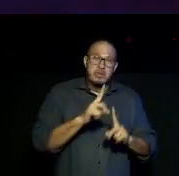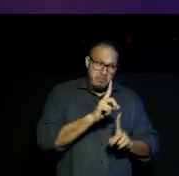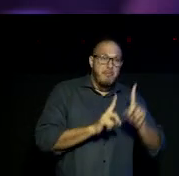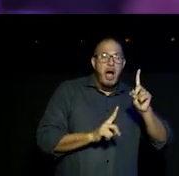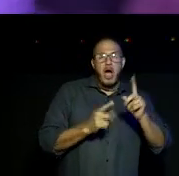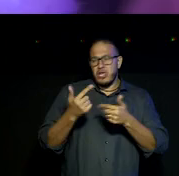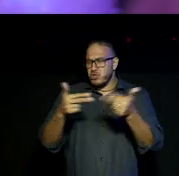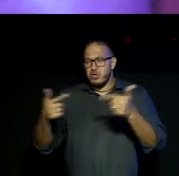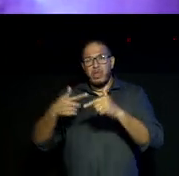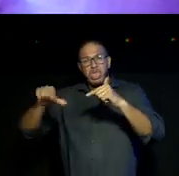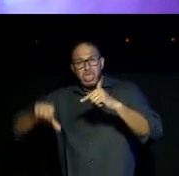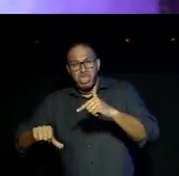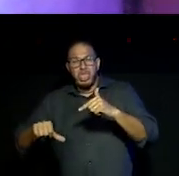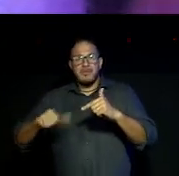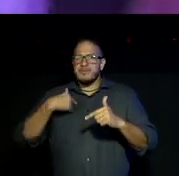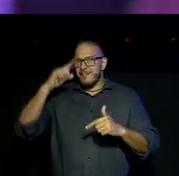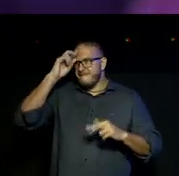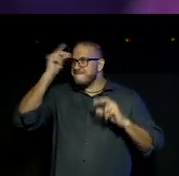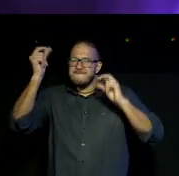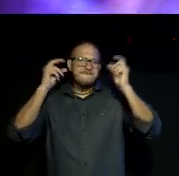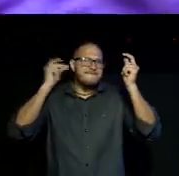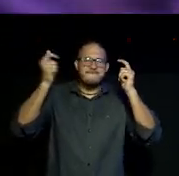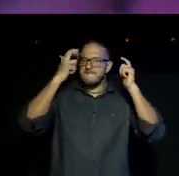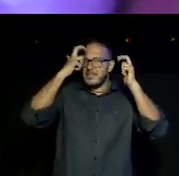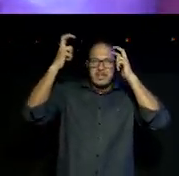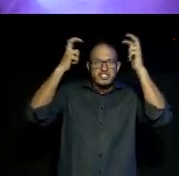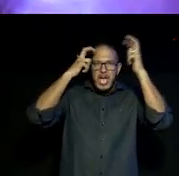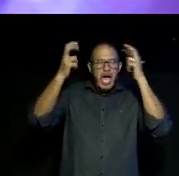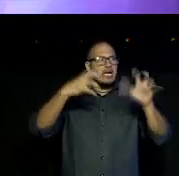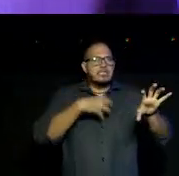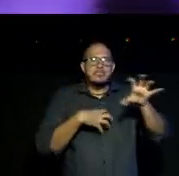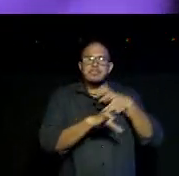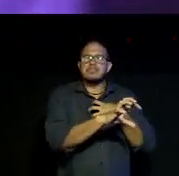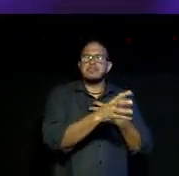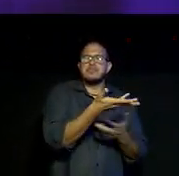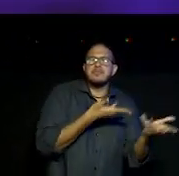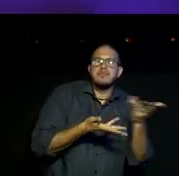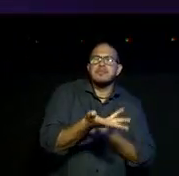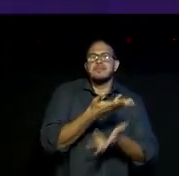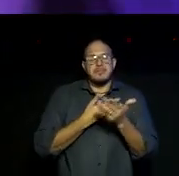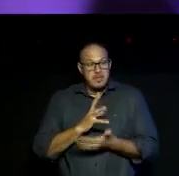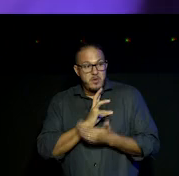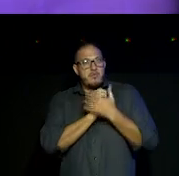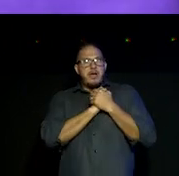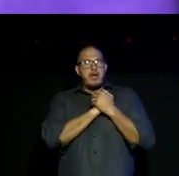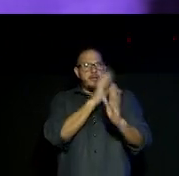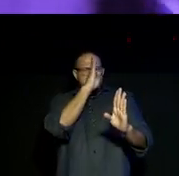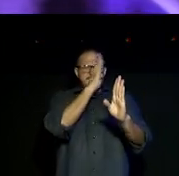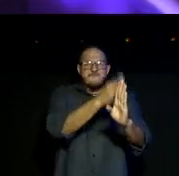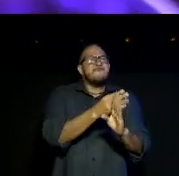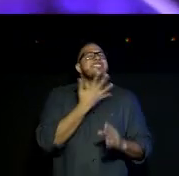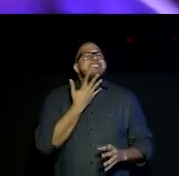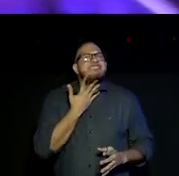sucesso. Você tem imaginação, você tem criatividade, você tem inteligência, você tem fraternidade, você tem amor, você tem